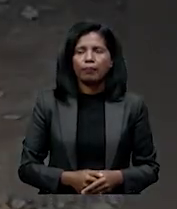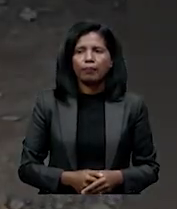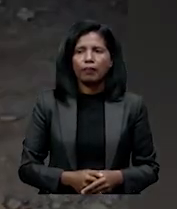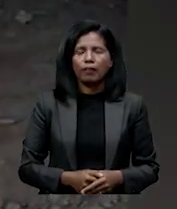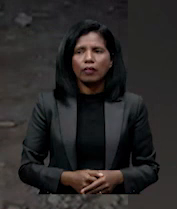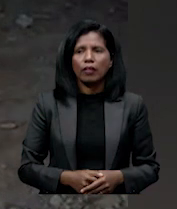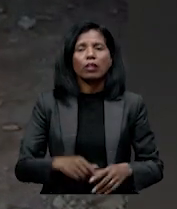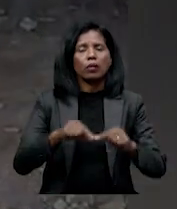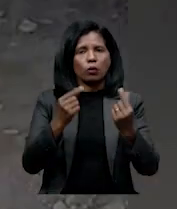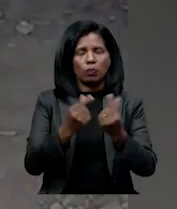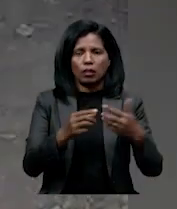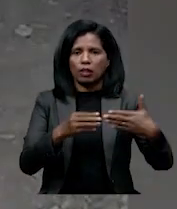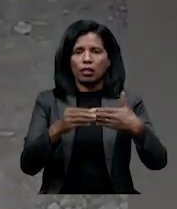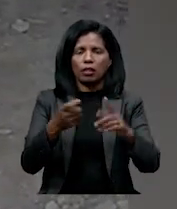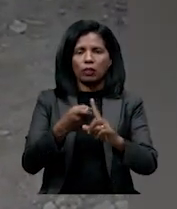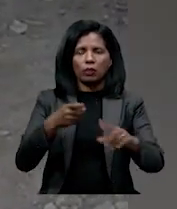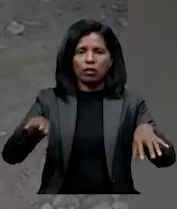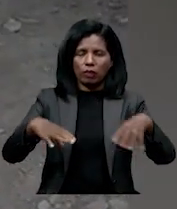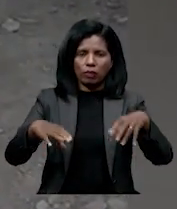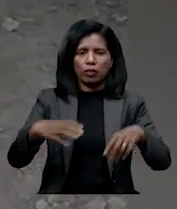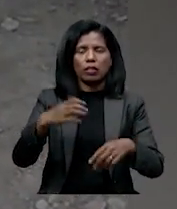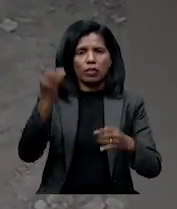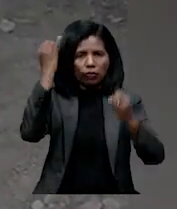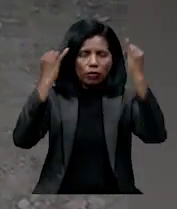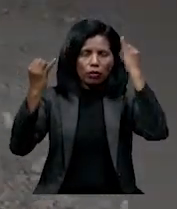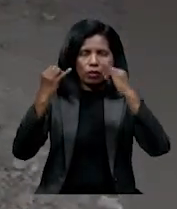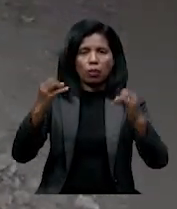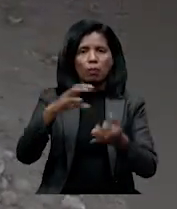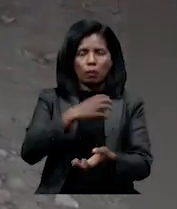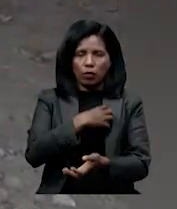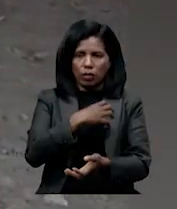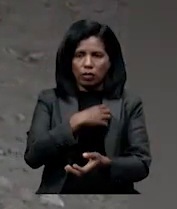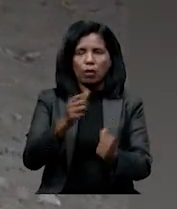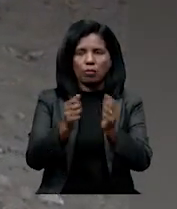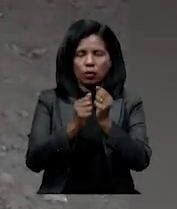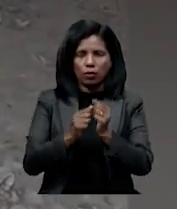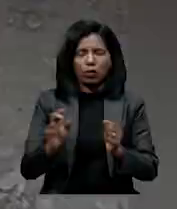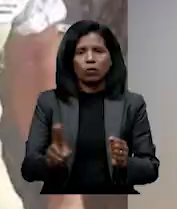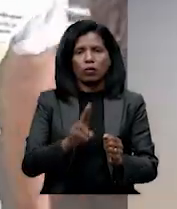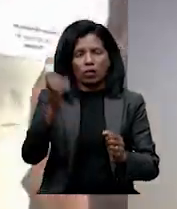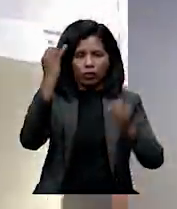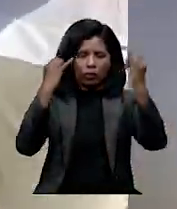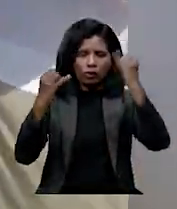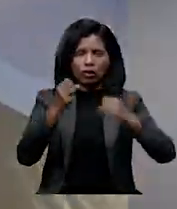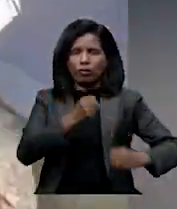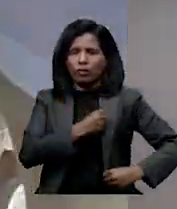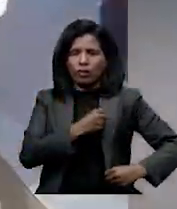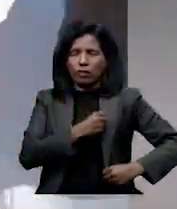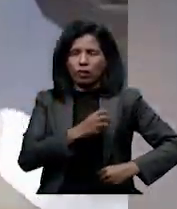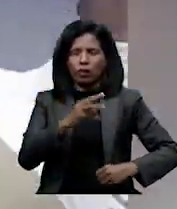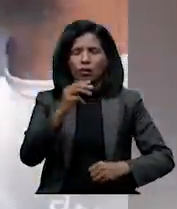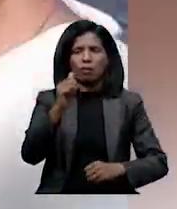Equipa de Belidera, o Serviço de Informação Polícia, SIPN, PNTL, Ramuto, com Unidade de Informação Valentil